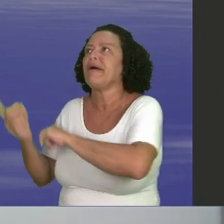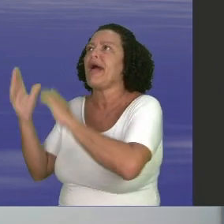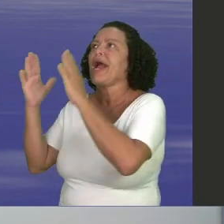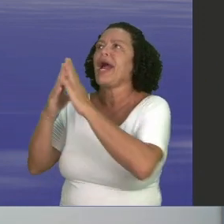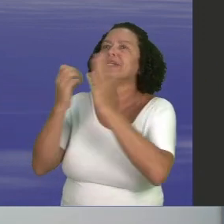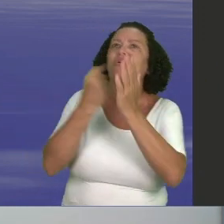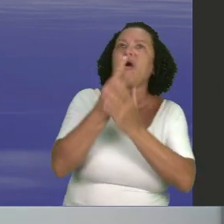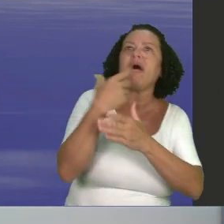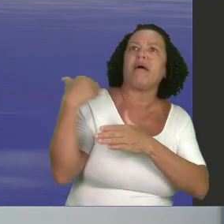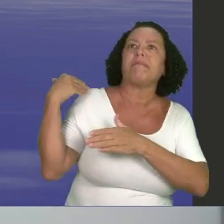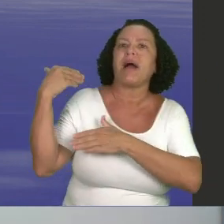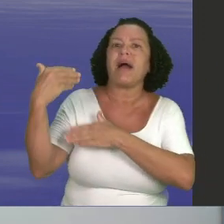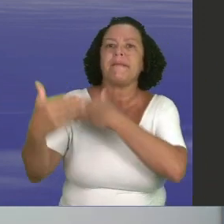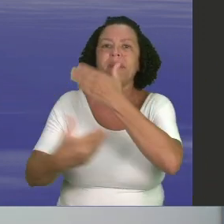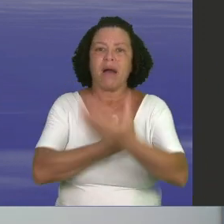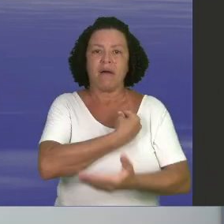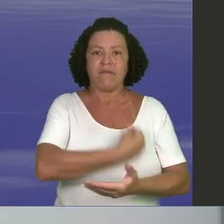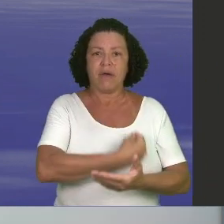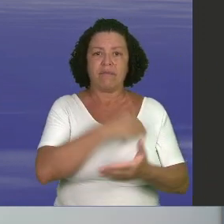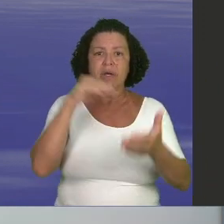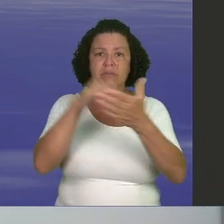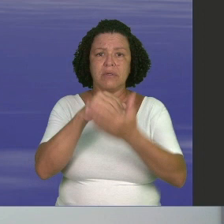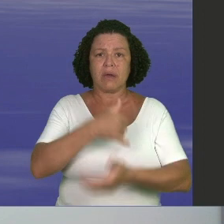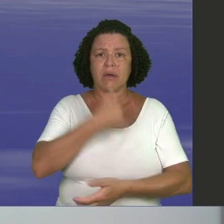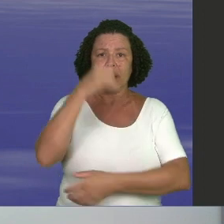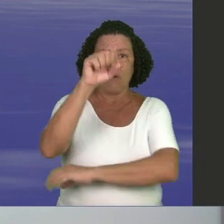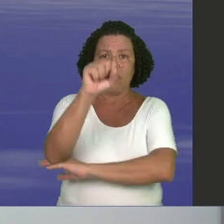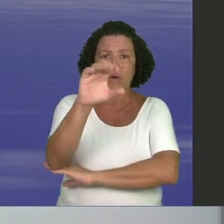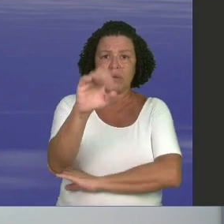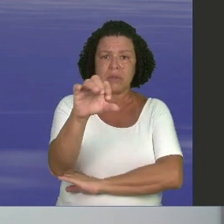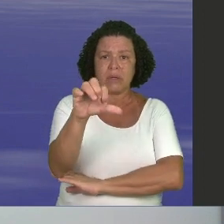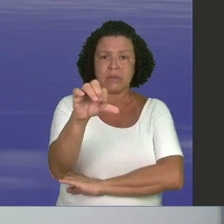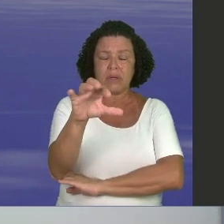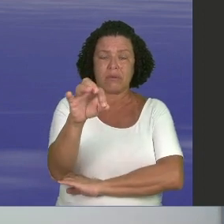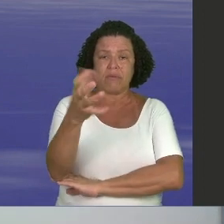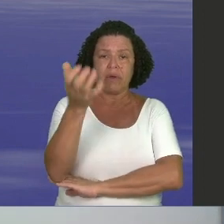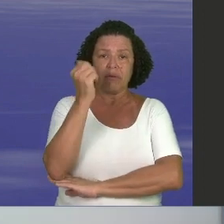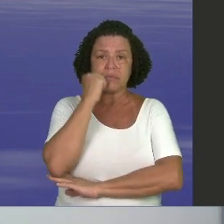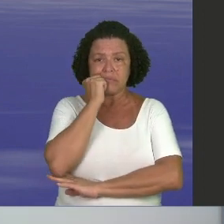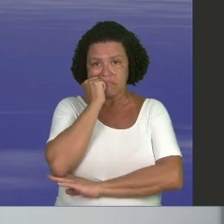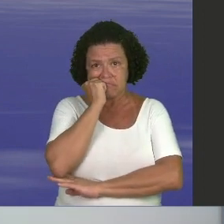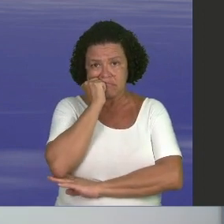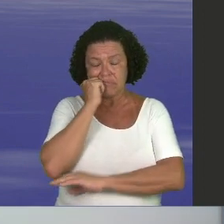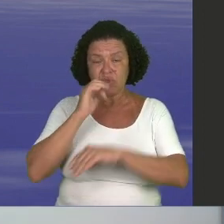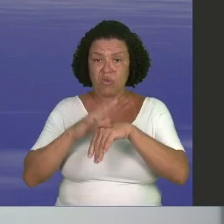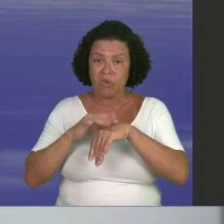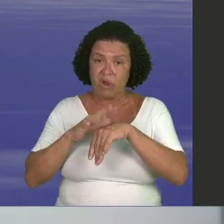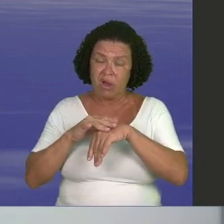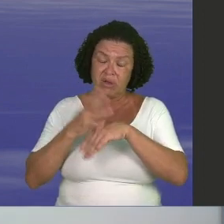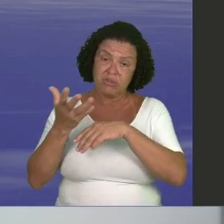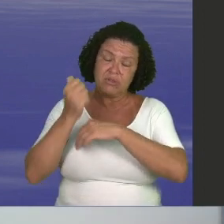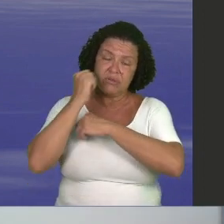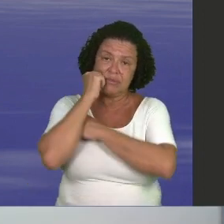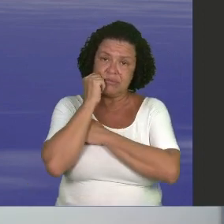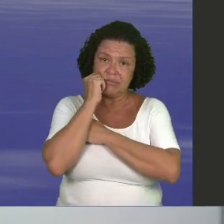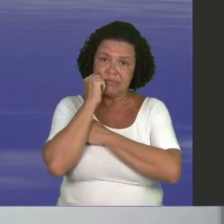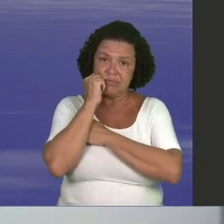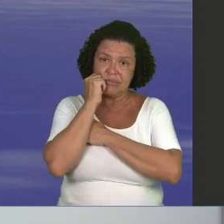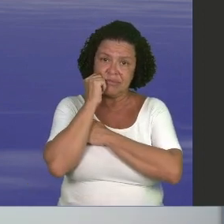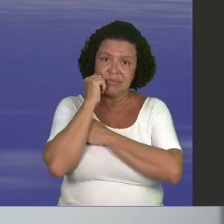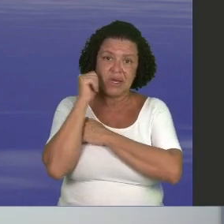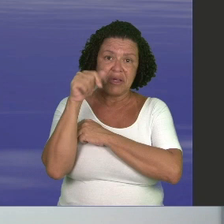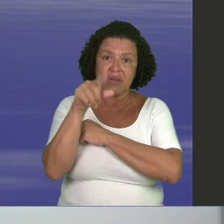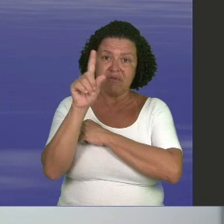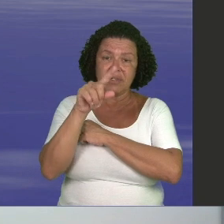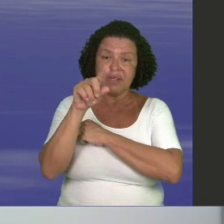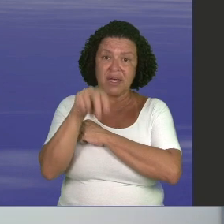passando, vai passando. Aí vai chegar a 80, 90 anos, às vezes doente, e vai ver que